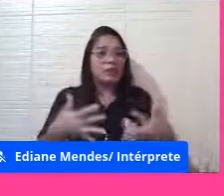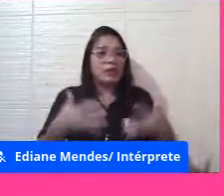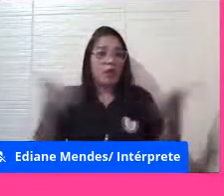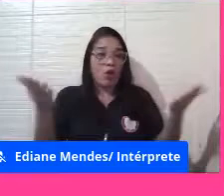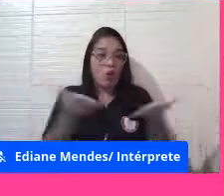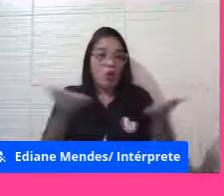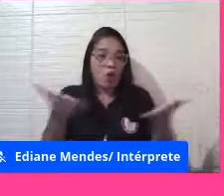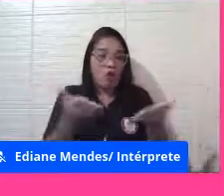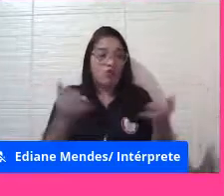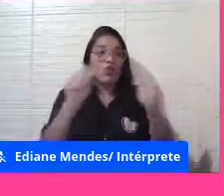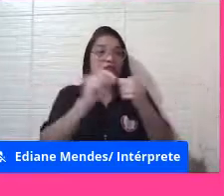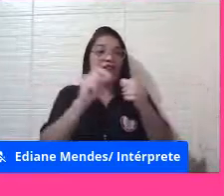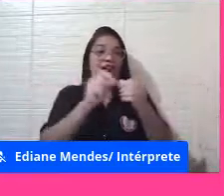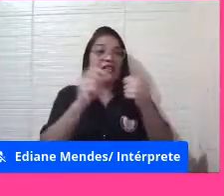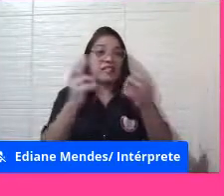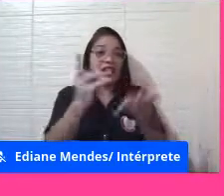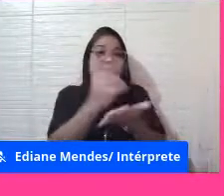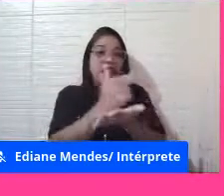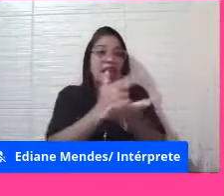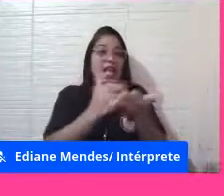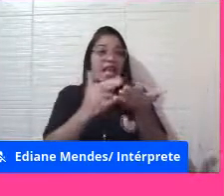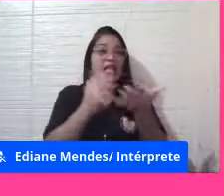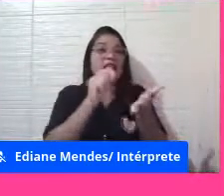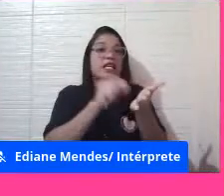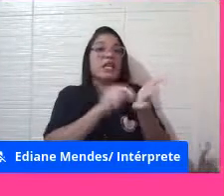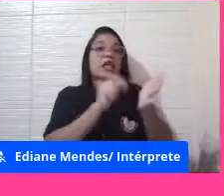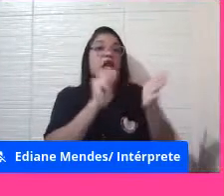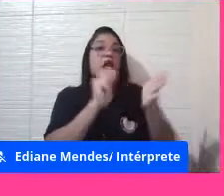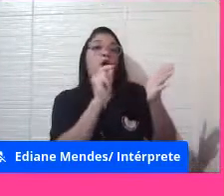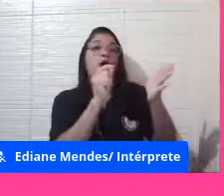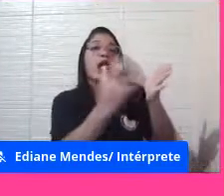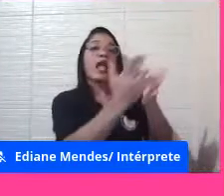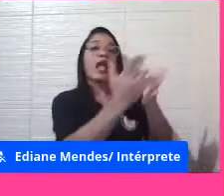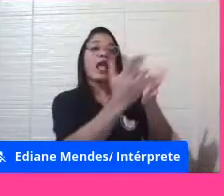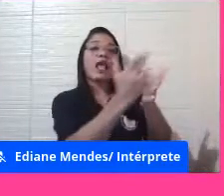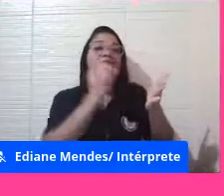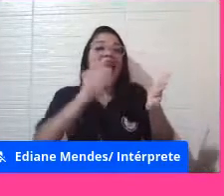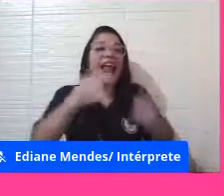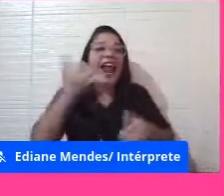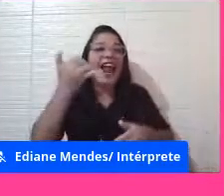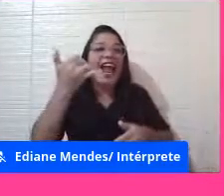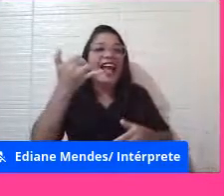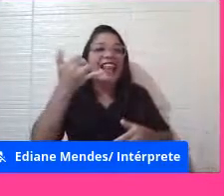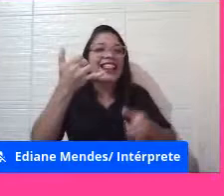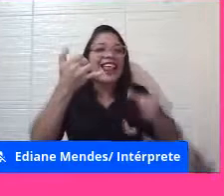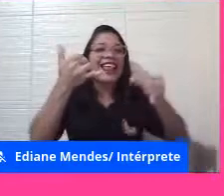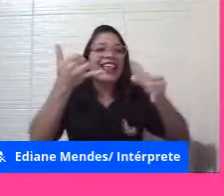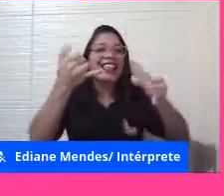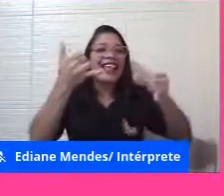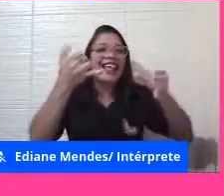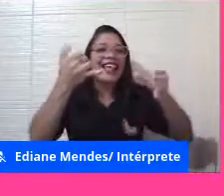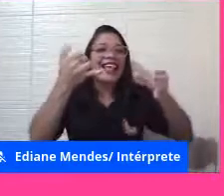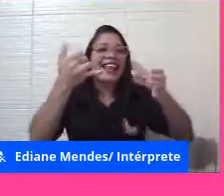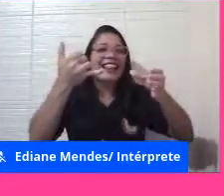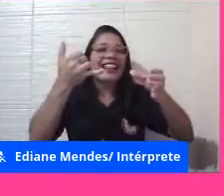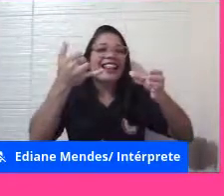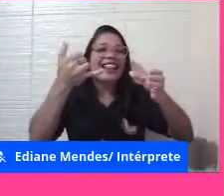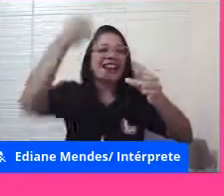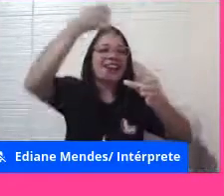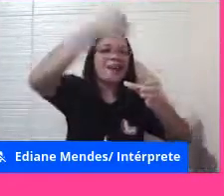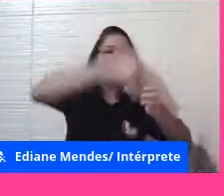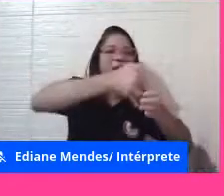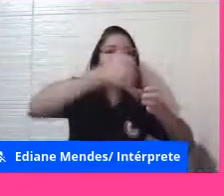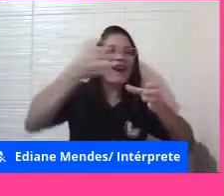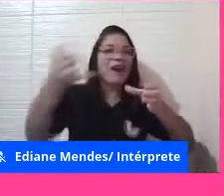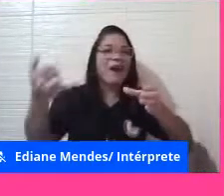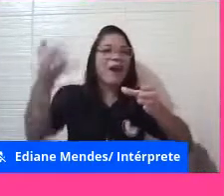algo extremamente simples de ser desenhado, que vai ser um porta-caneta, né? Um que parece um copo, para você colocar